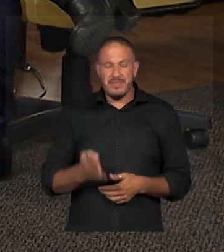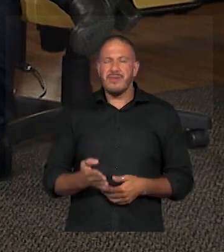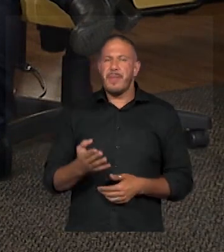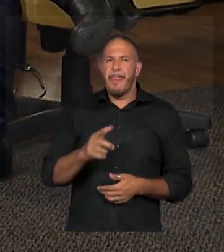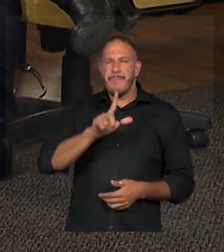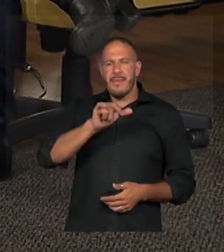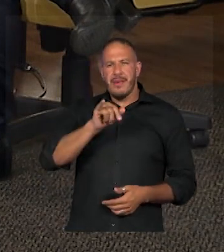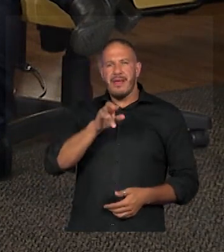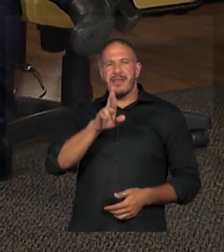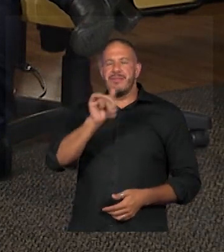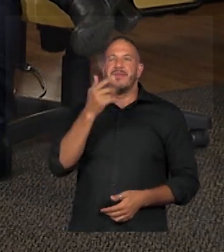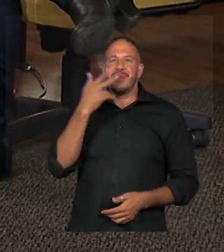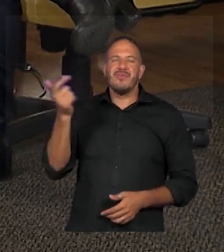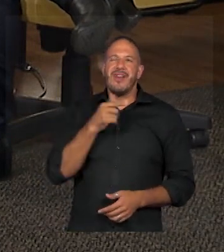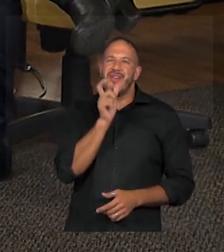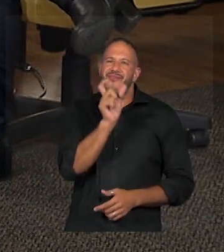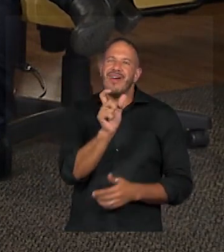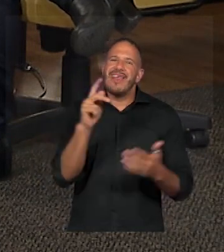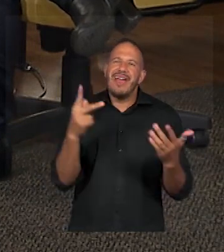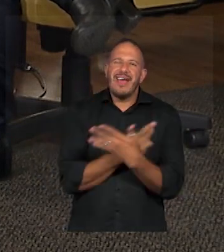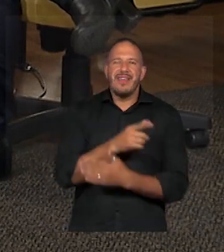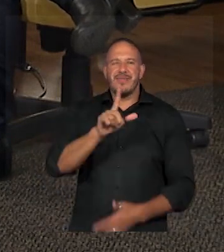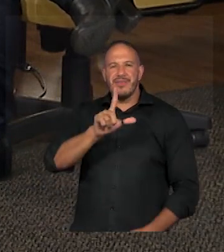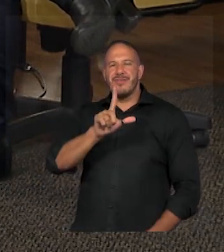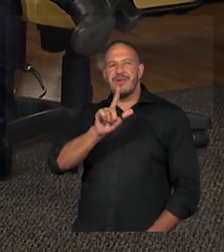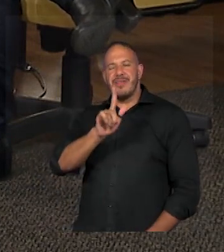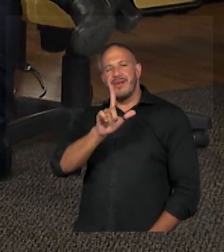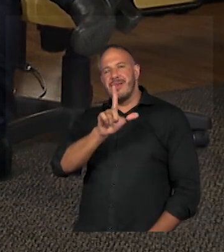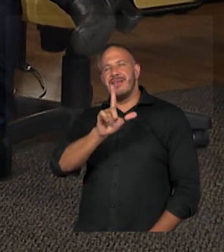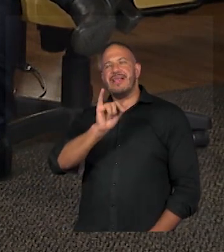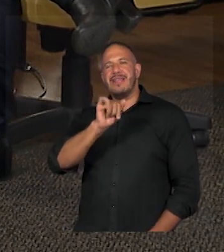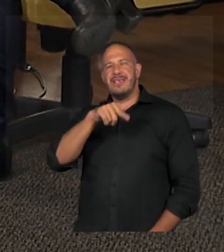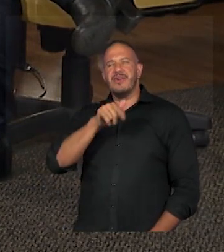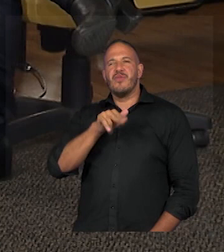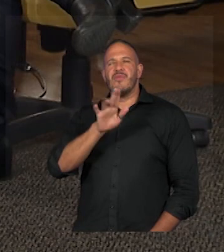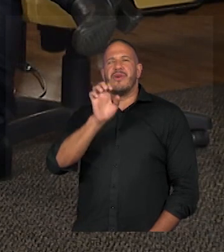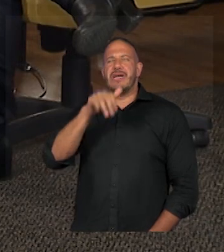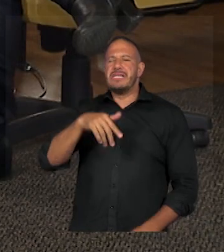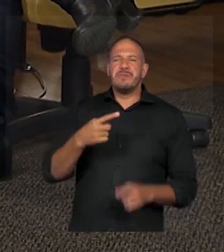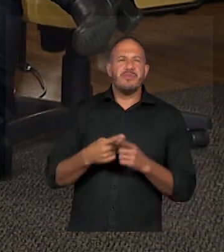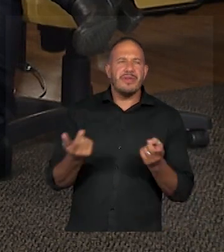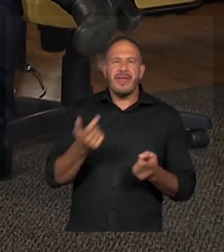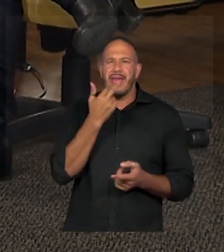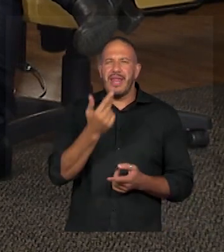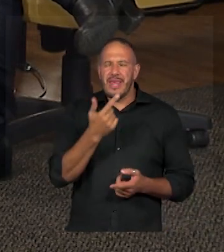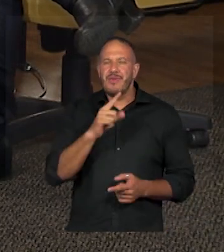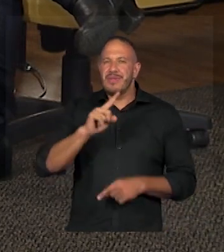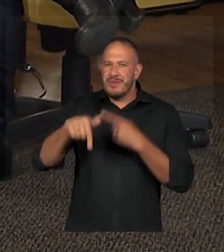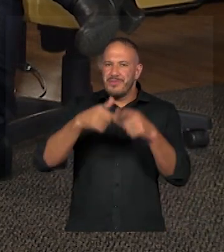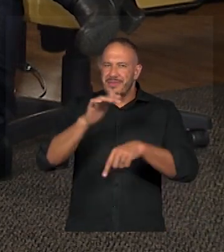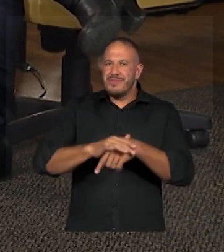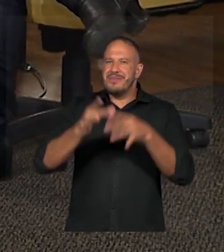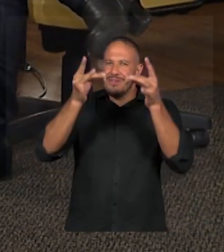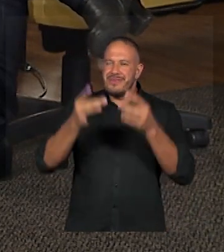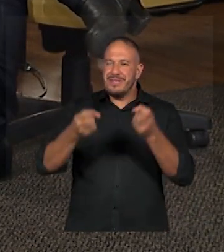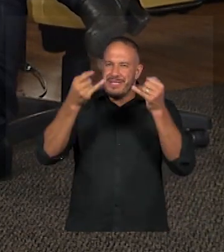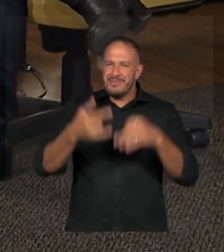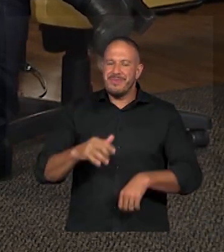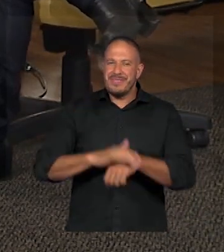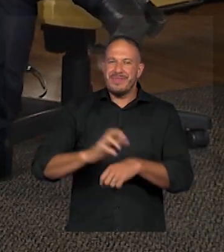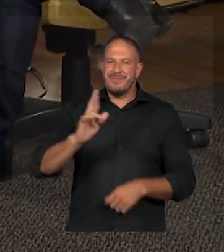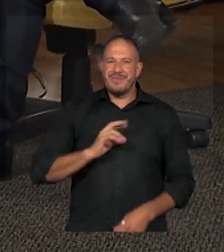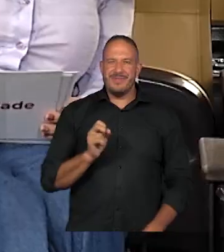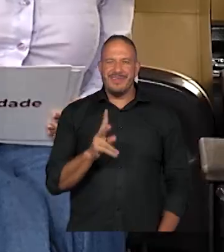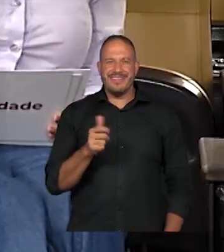pessoas falam linguagem, né? Eu queria saber essa diferença, o porquê é língua e não linguagem, mas já já você responde isso pra gente, tá bom?